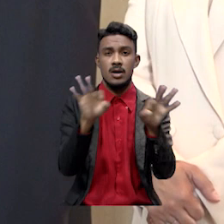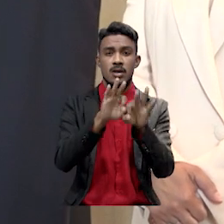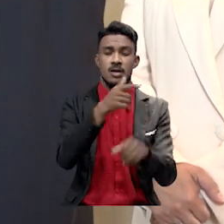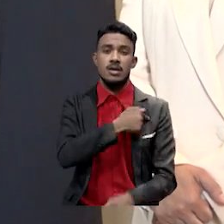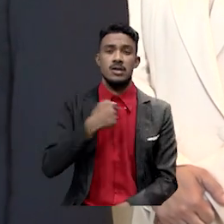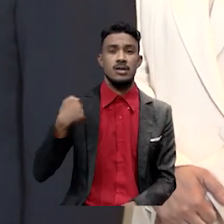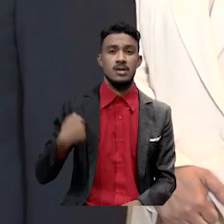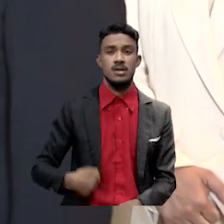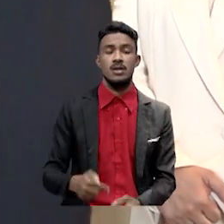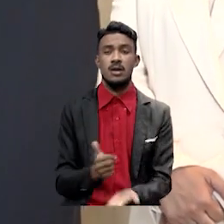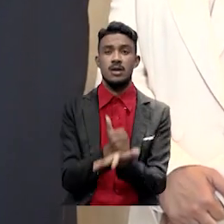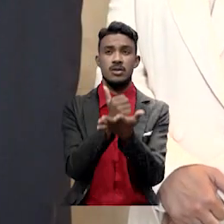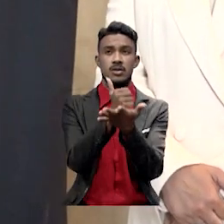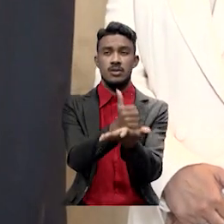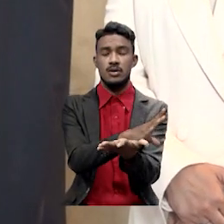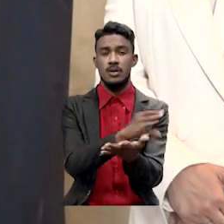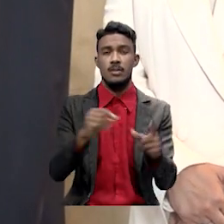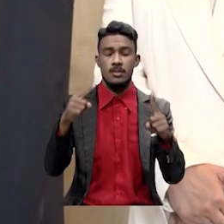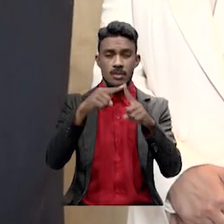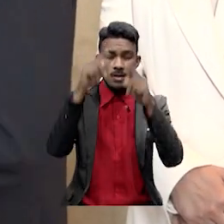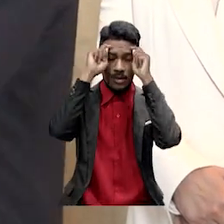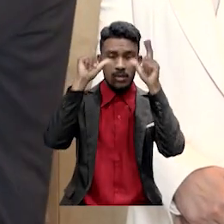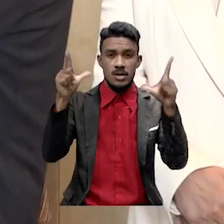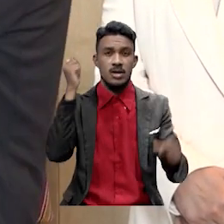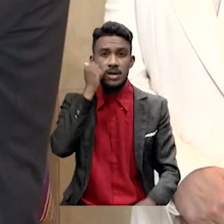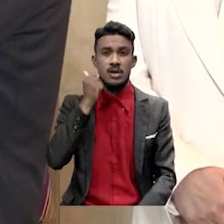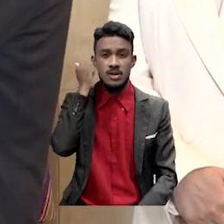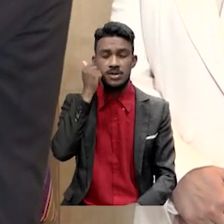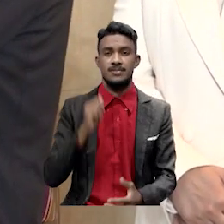a apoiar a adesão de Timor-Leste à Ásia.